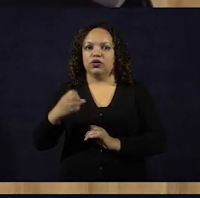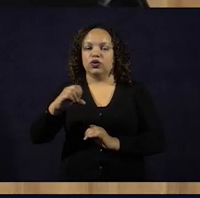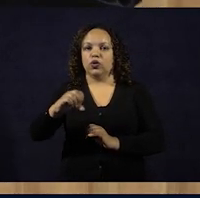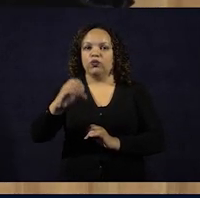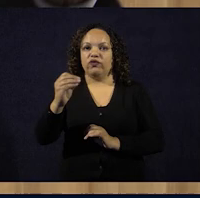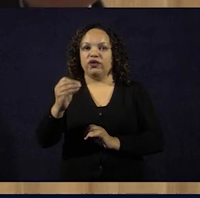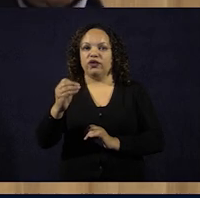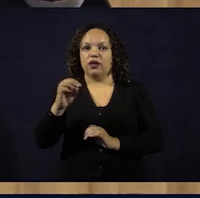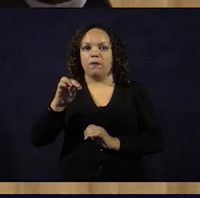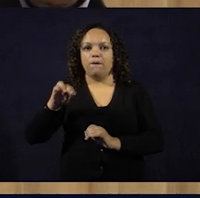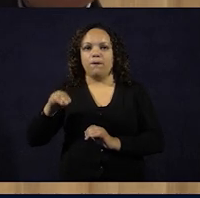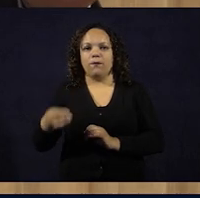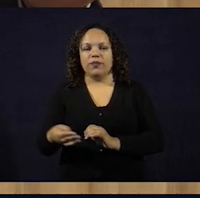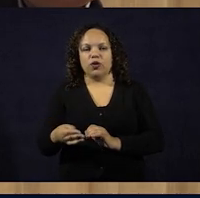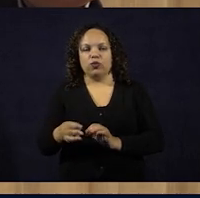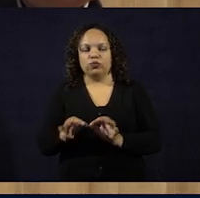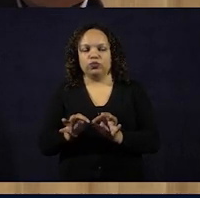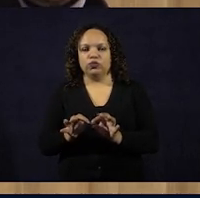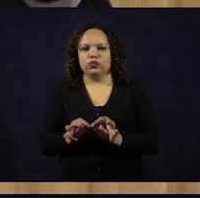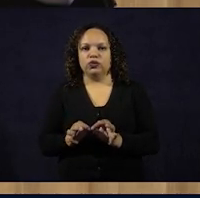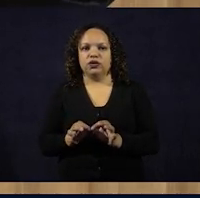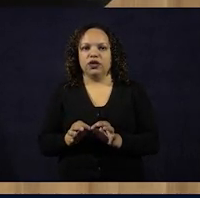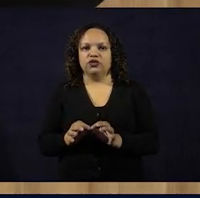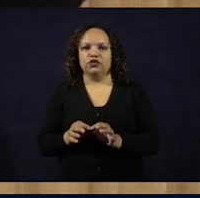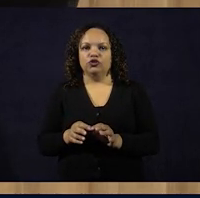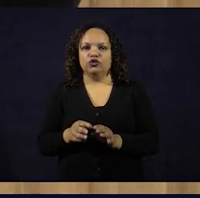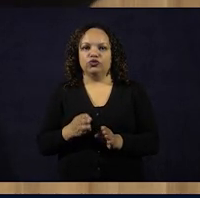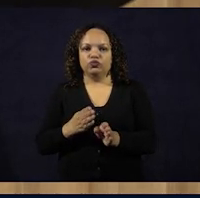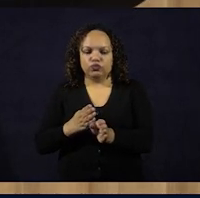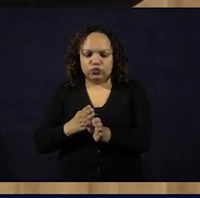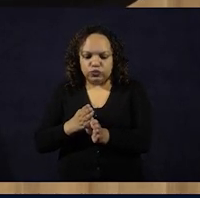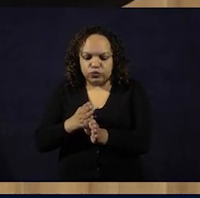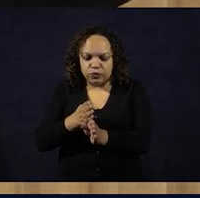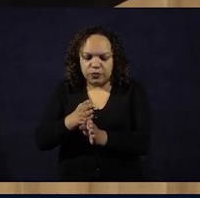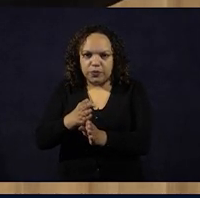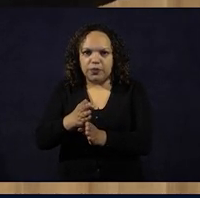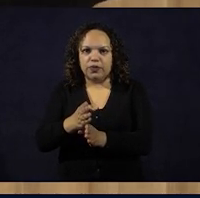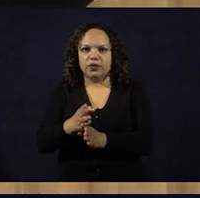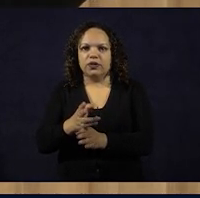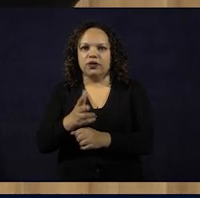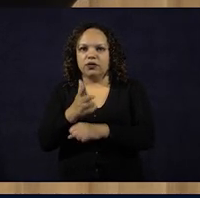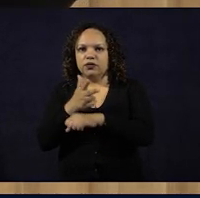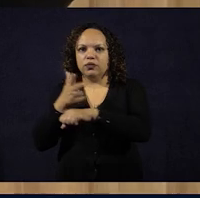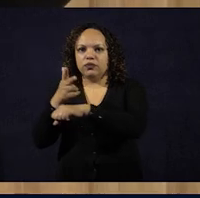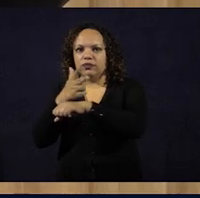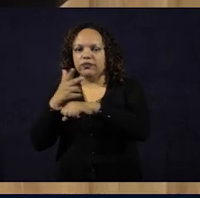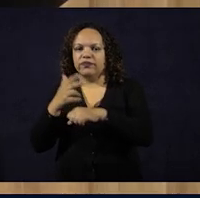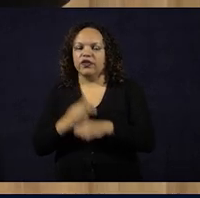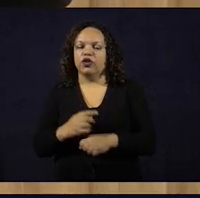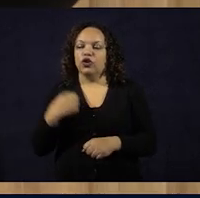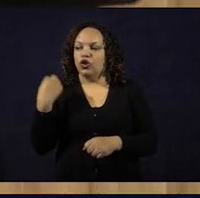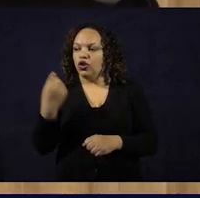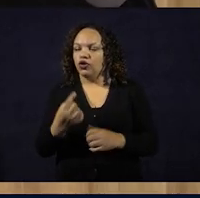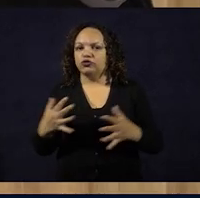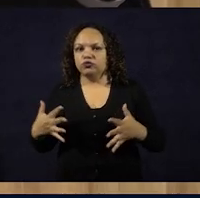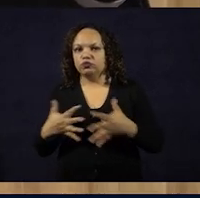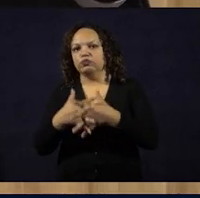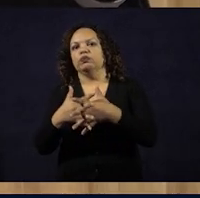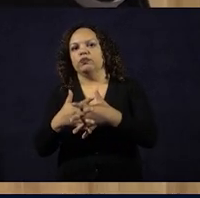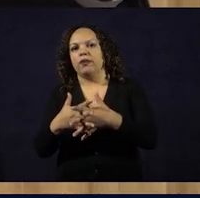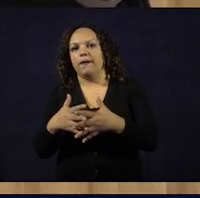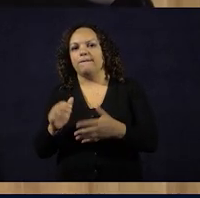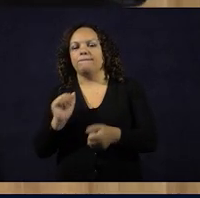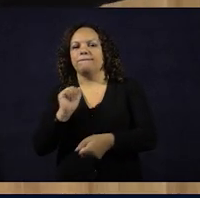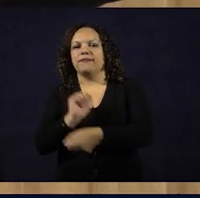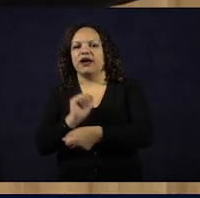mil quilômetros quadrados por satélite a gente já bloqueou 15 mil